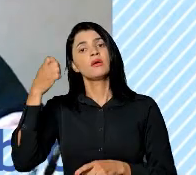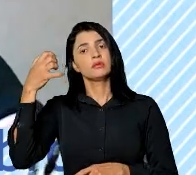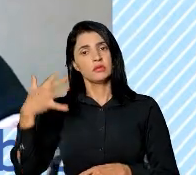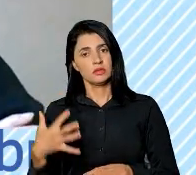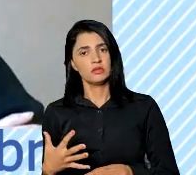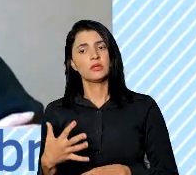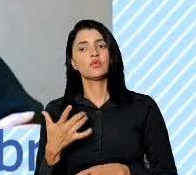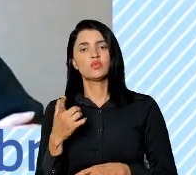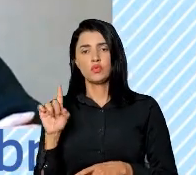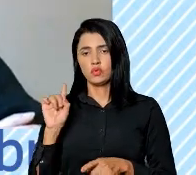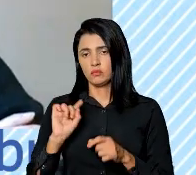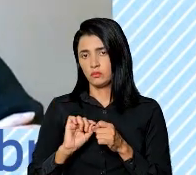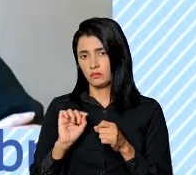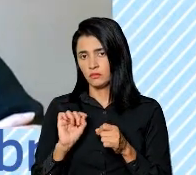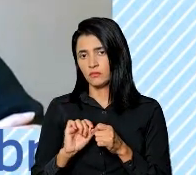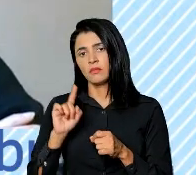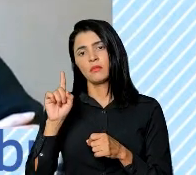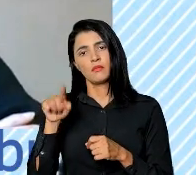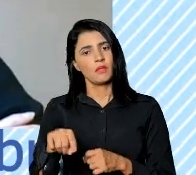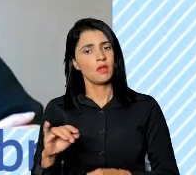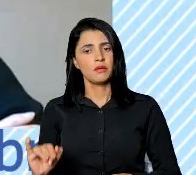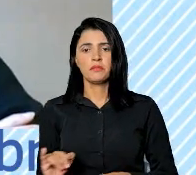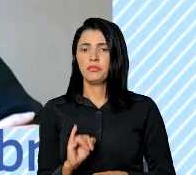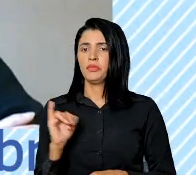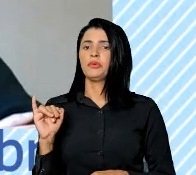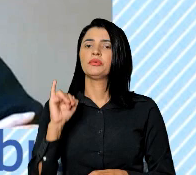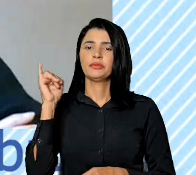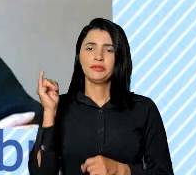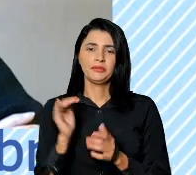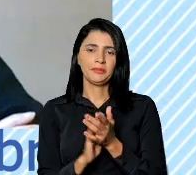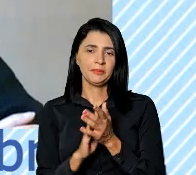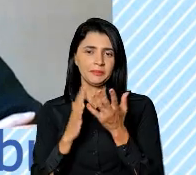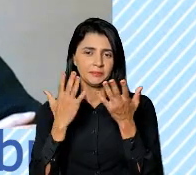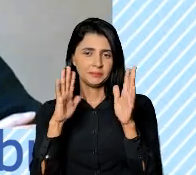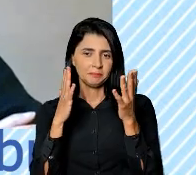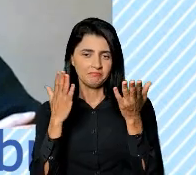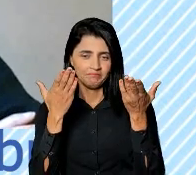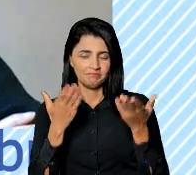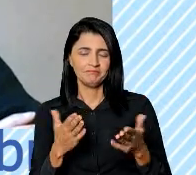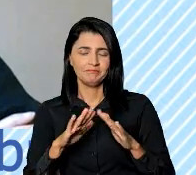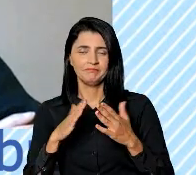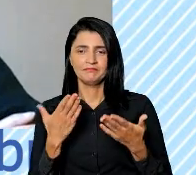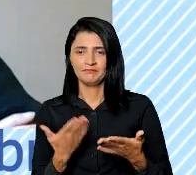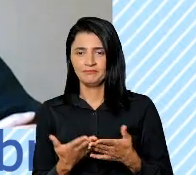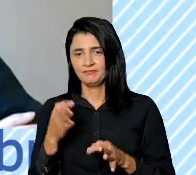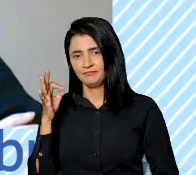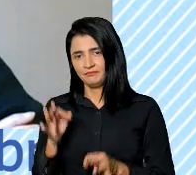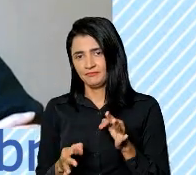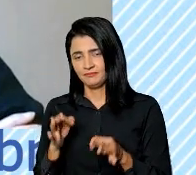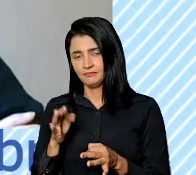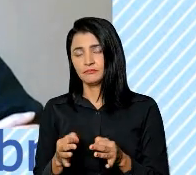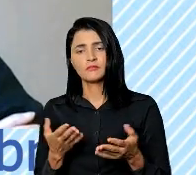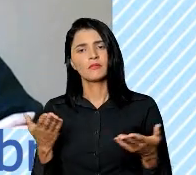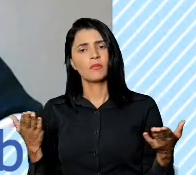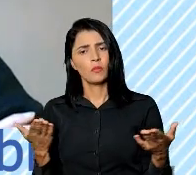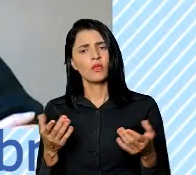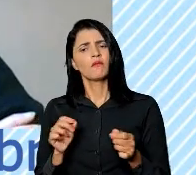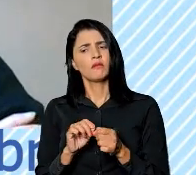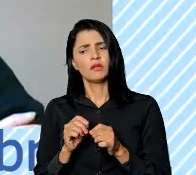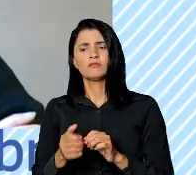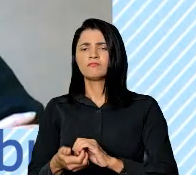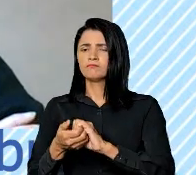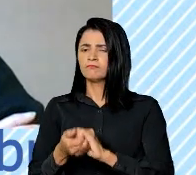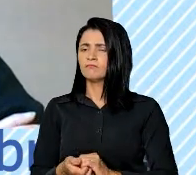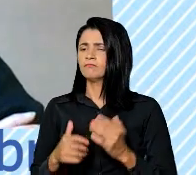últimos fizemos isso e é uma importantíssima iniciativa. Parabéns à EMAG. Eu agora faço uma saudação especial